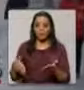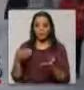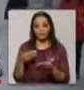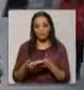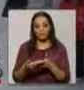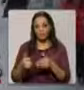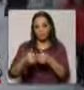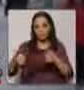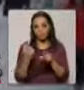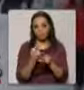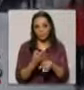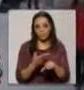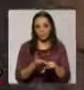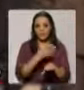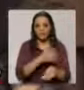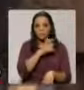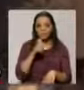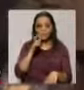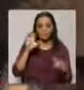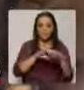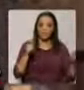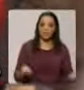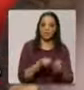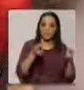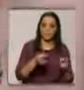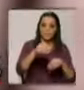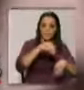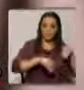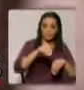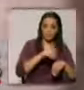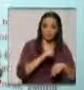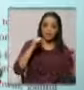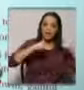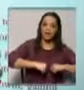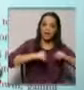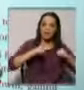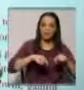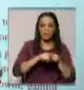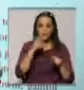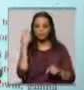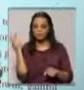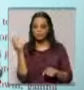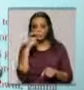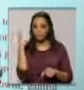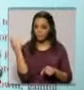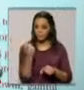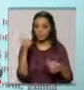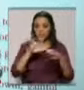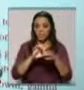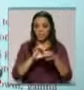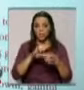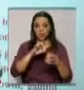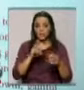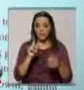distancia-se do que foi prometido durante a campanha eleitoral do cinza que era um acordo sobre a supervisão no quadro da União Europeia